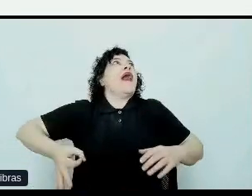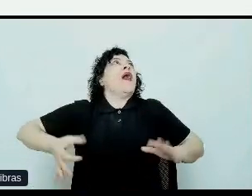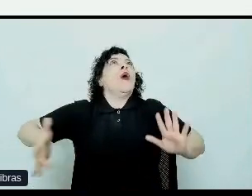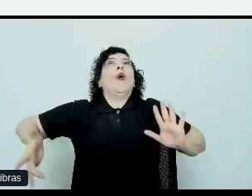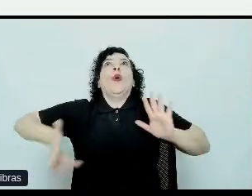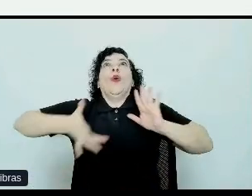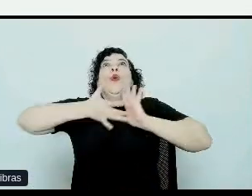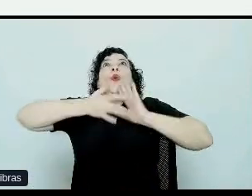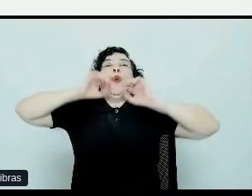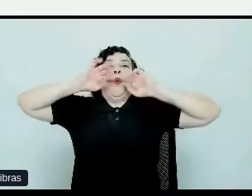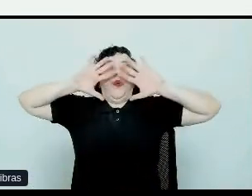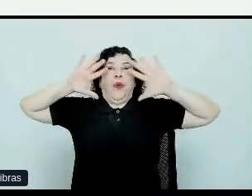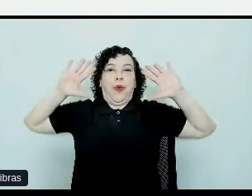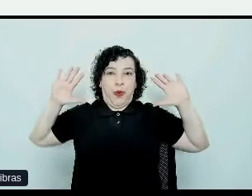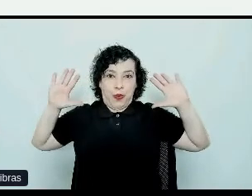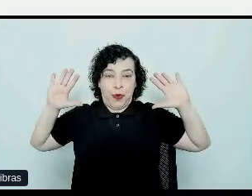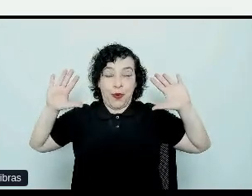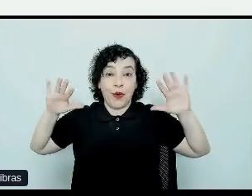tema. No entanto,